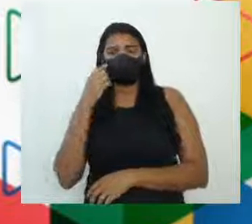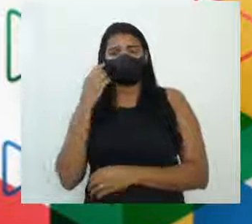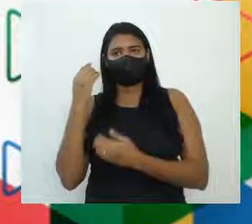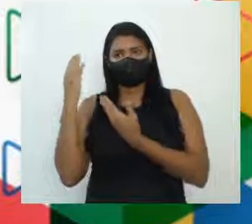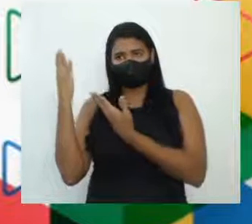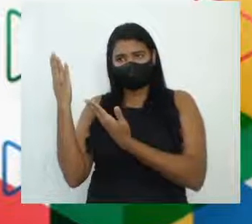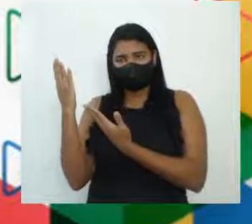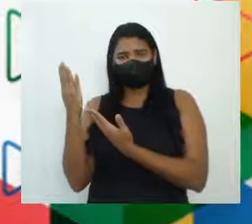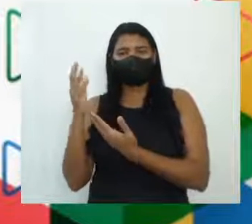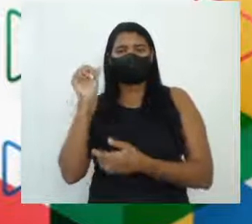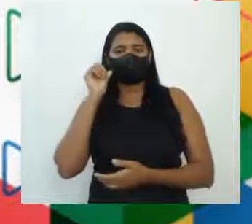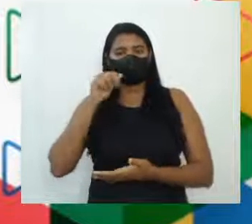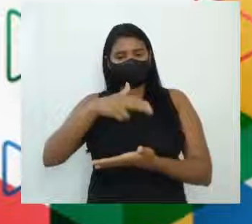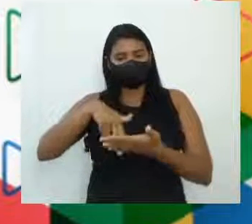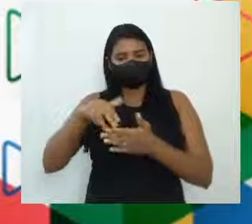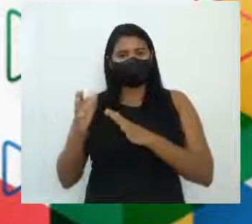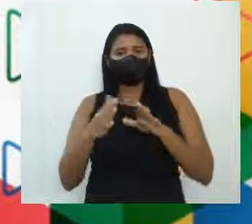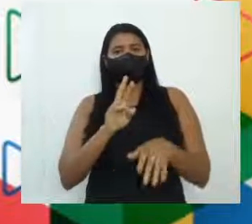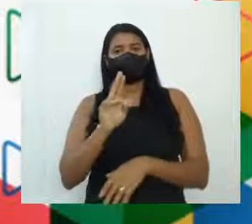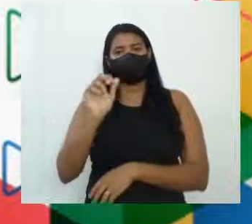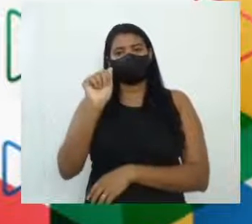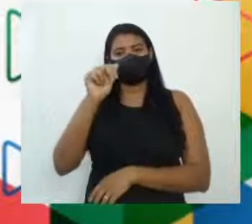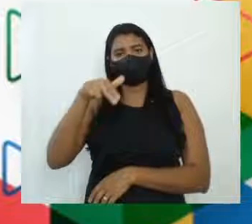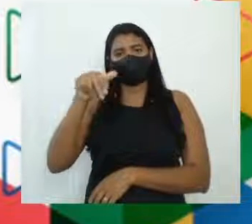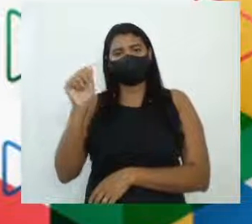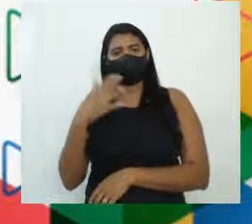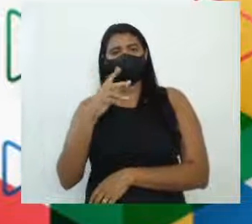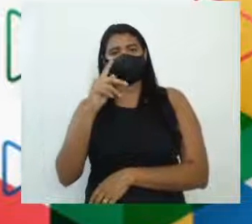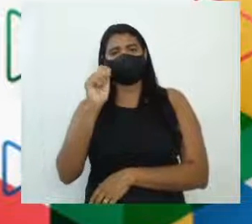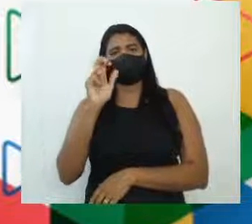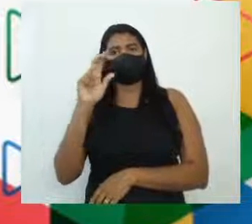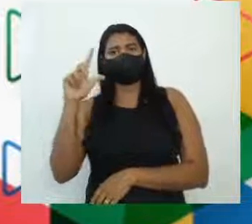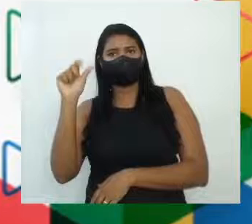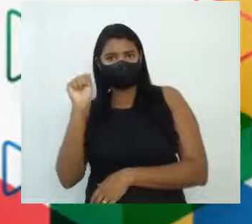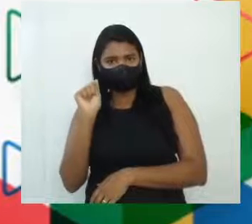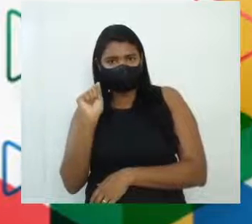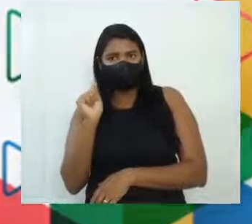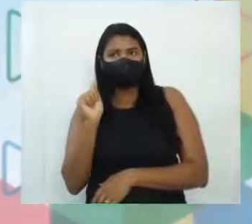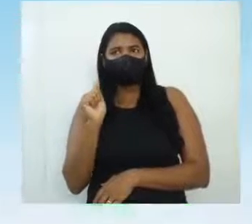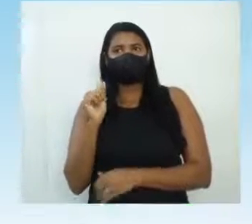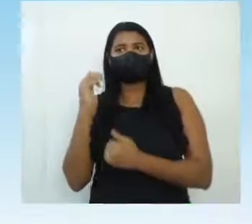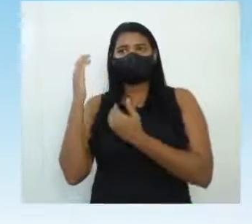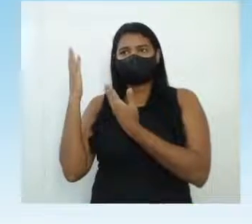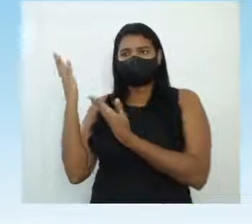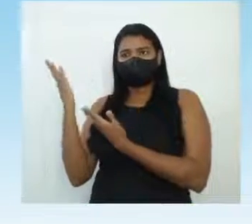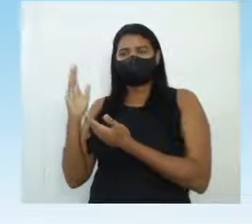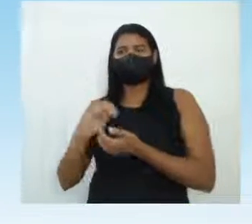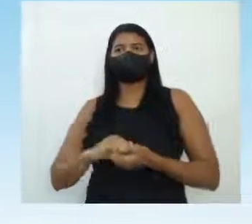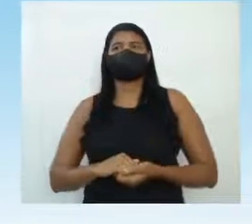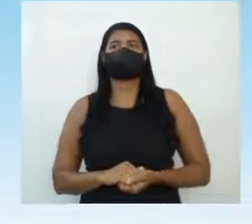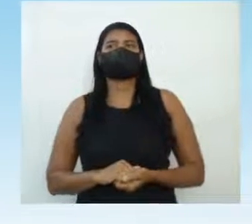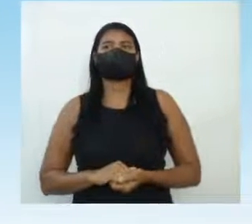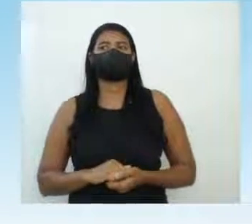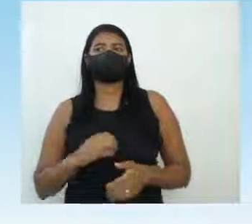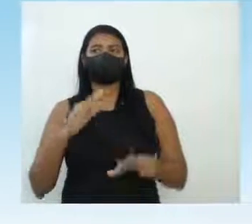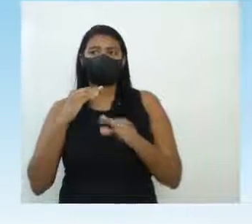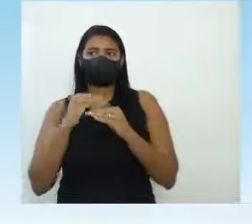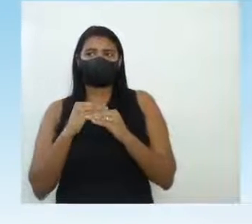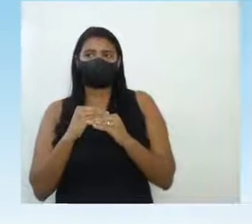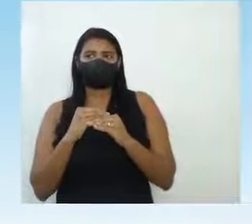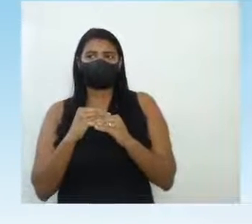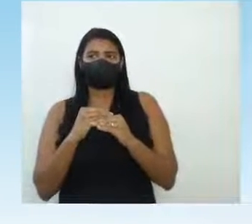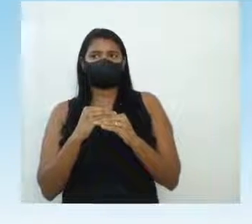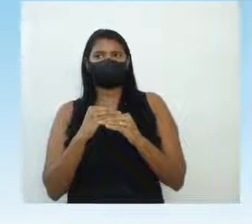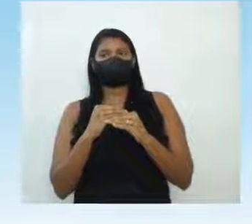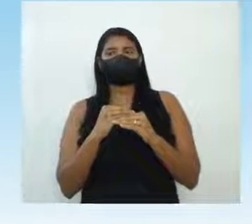Anna Pavlova, de 1920, acompanhada do seu partner, né? Acompanhada do